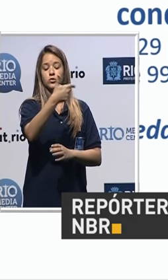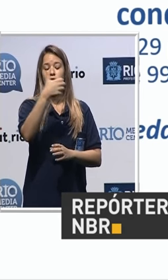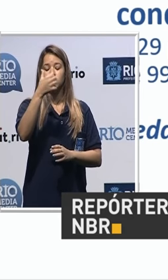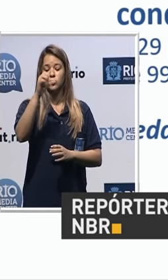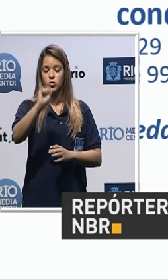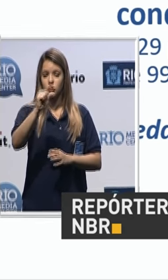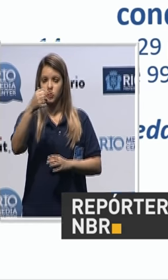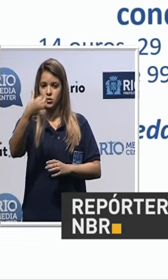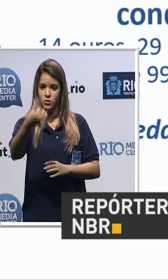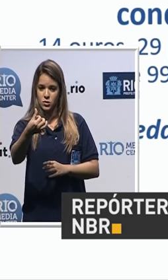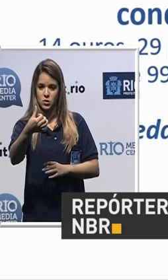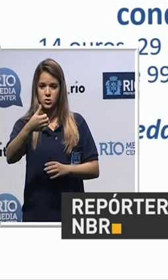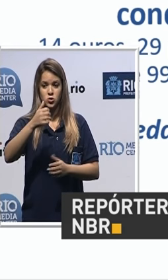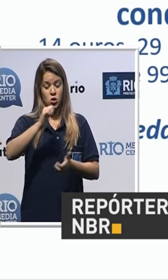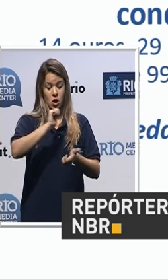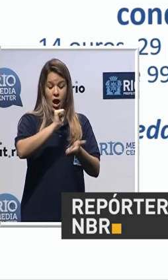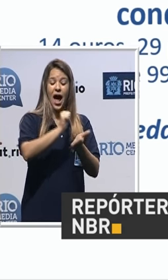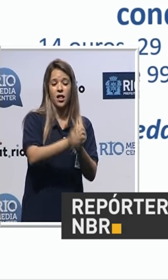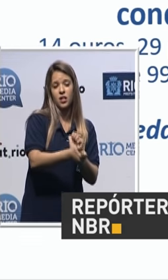atletas.